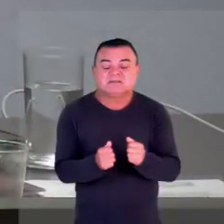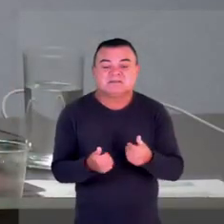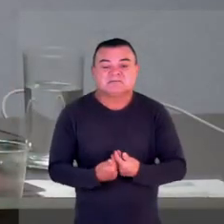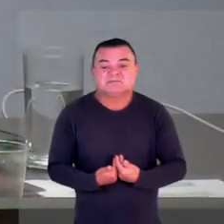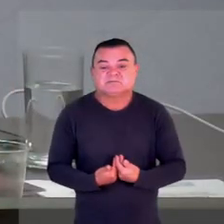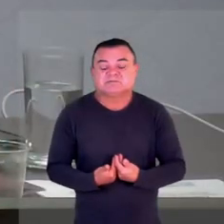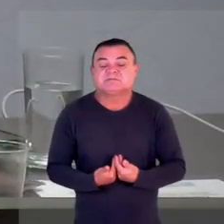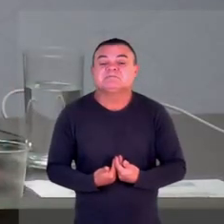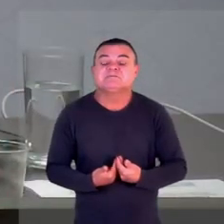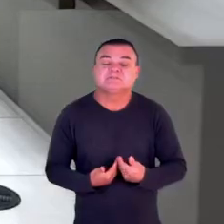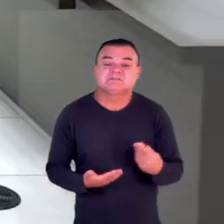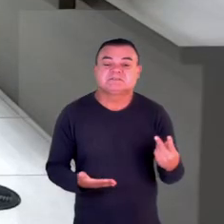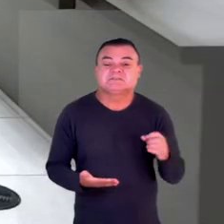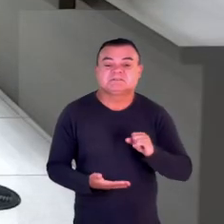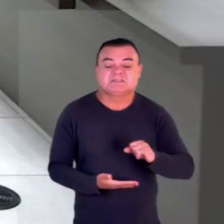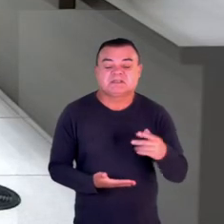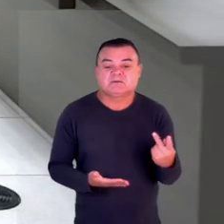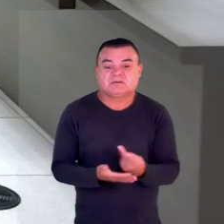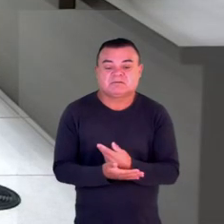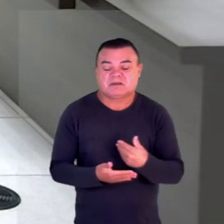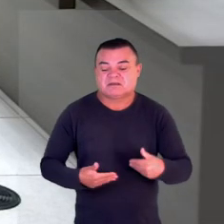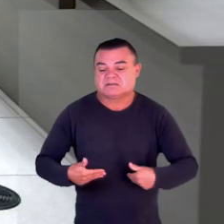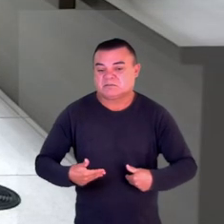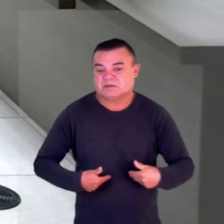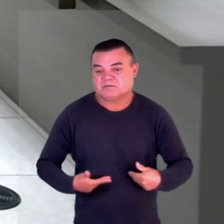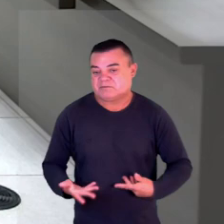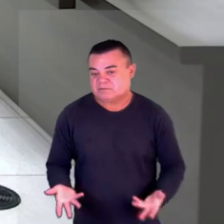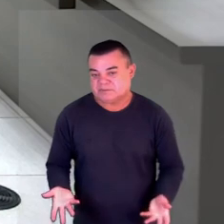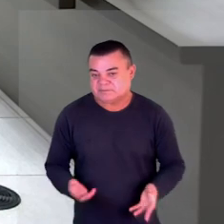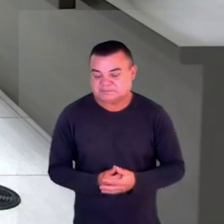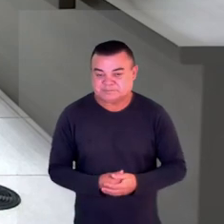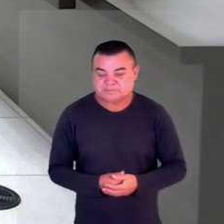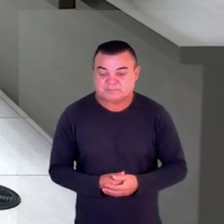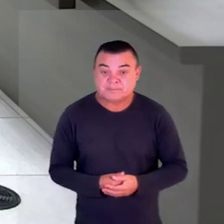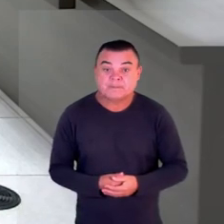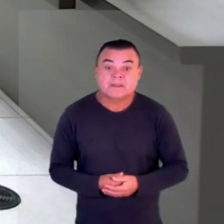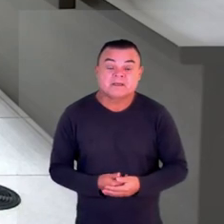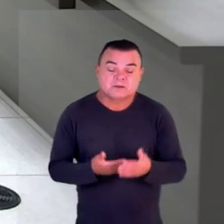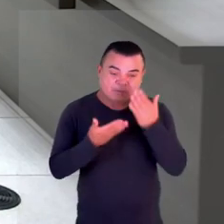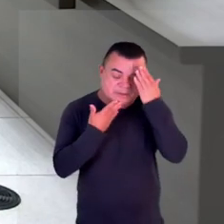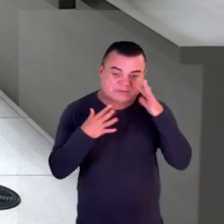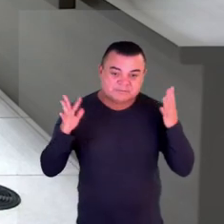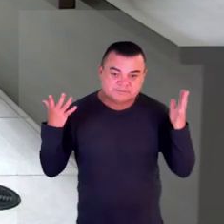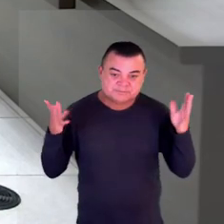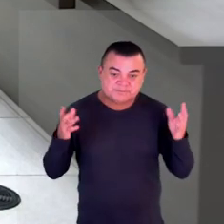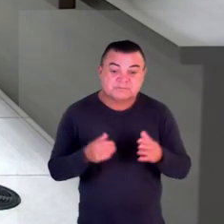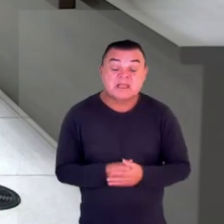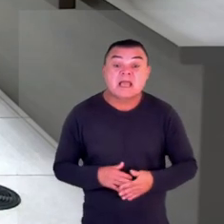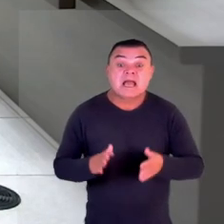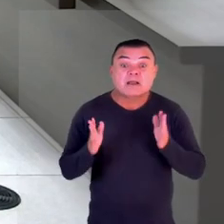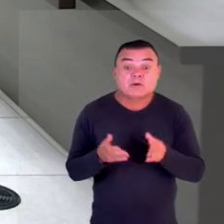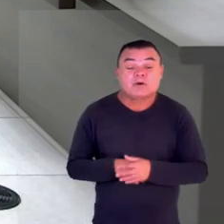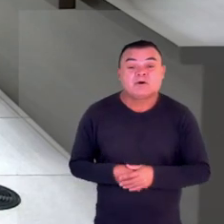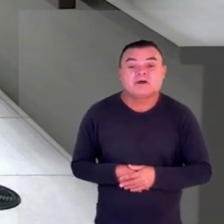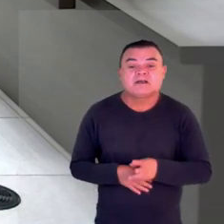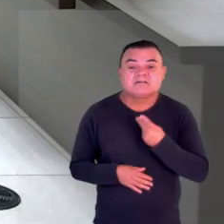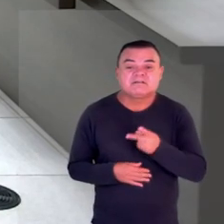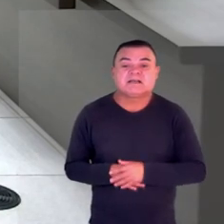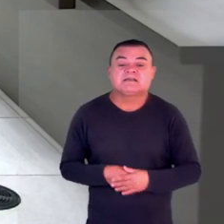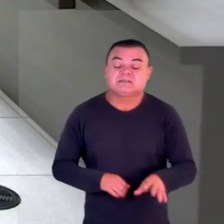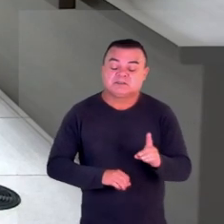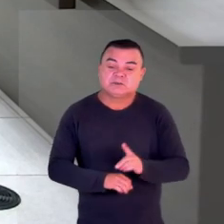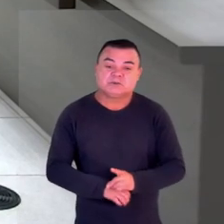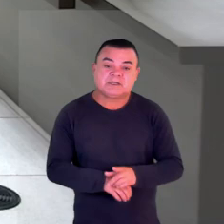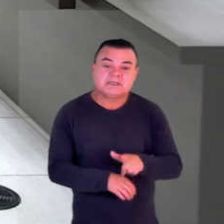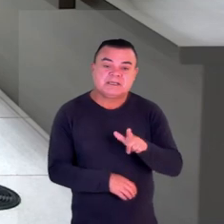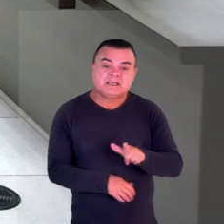obrigado eh eu passo agora a palavra pra Dra Elisiane dos Santos procuradora trabalho